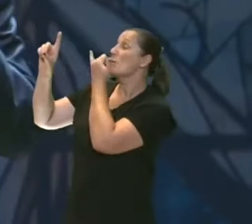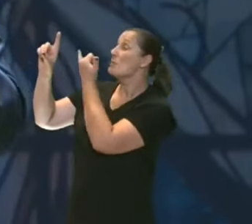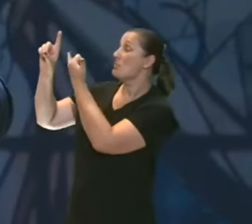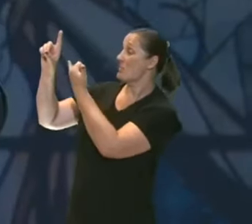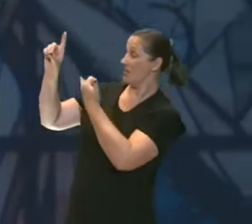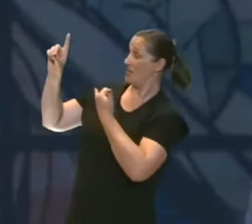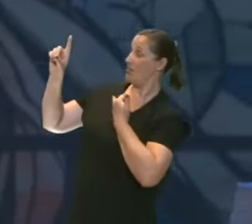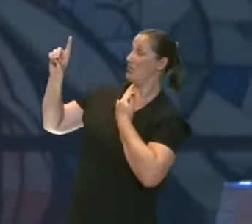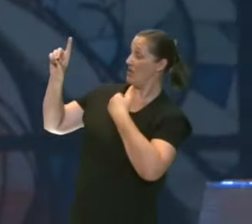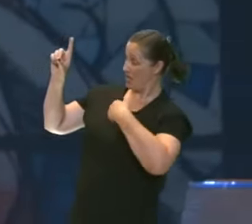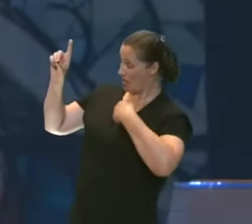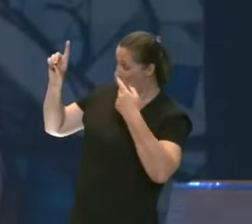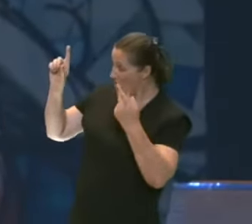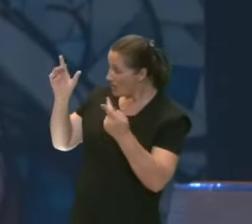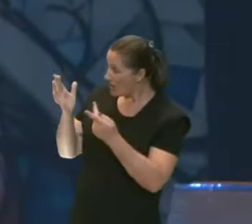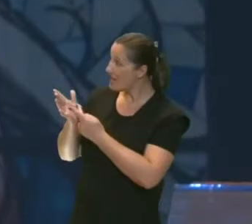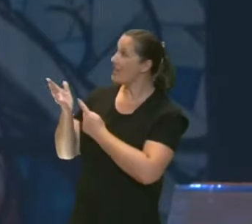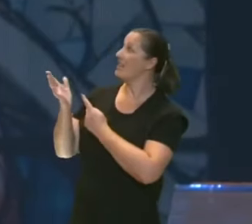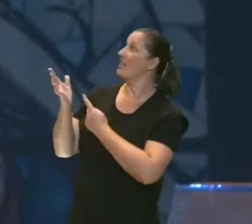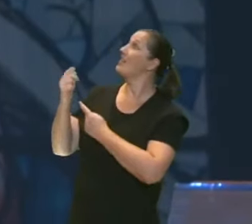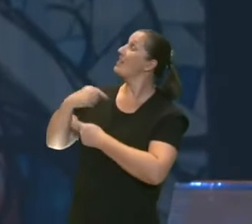eu errei, eu fiz o mal,